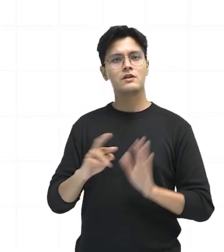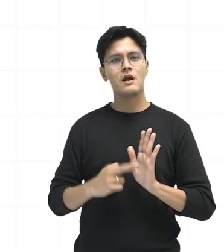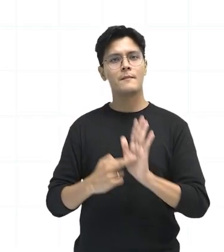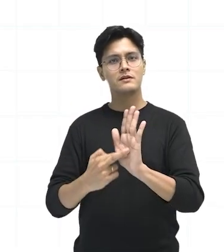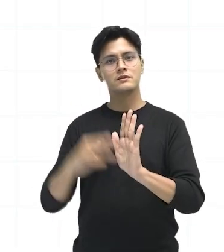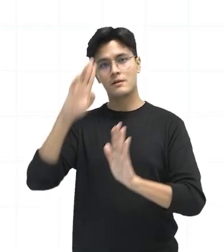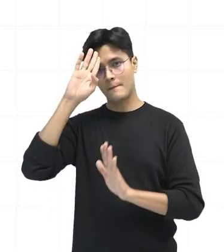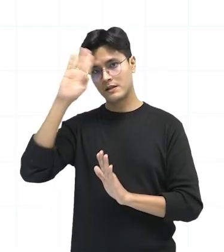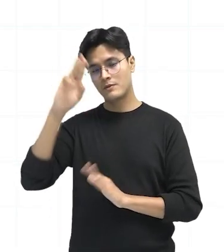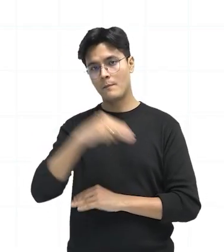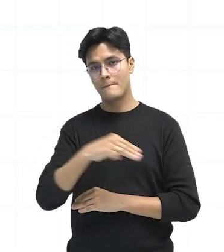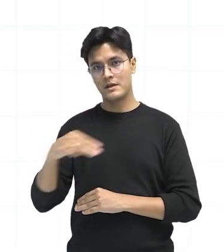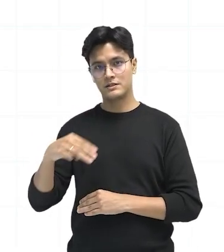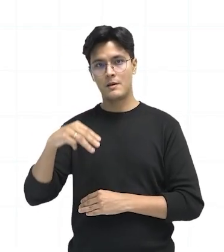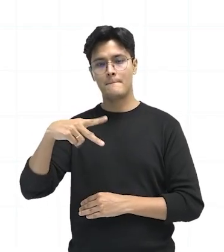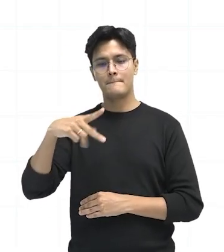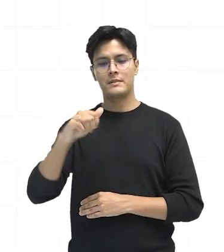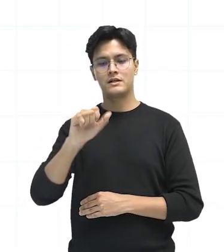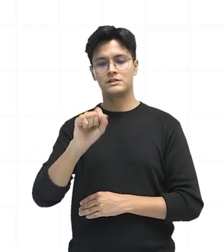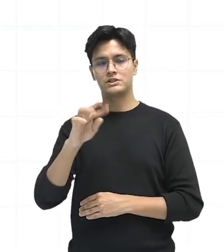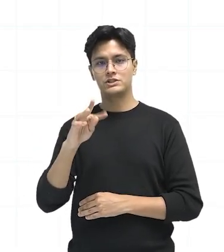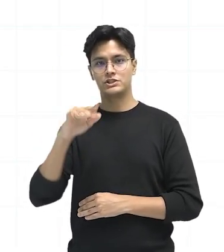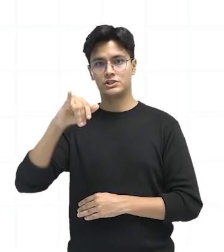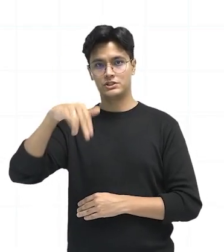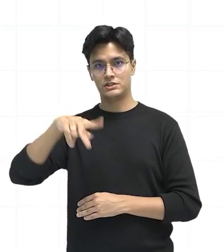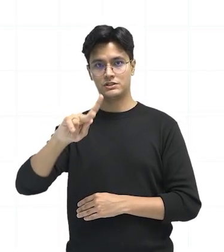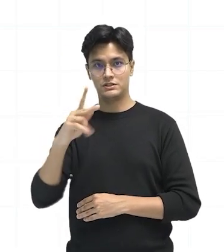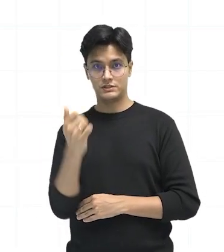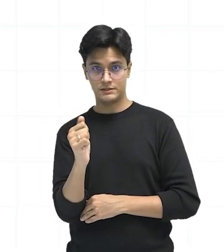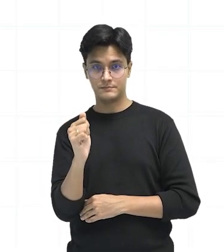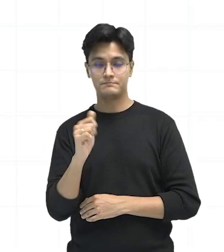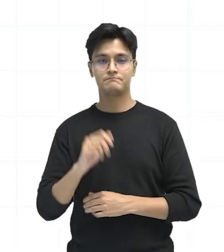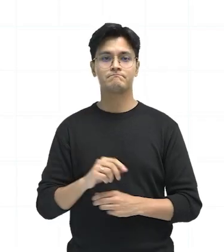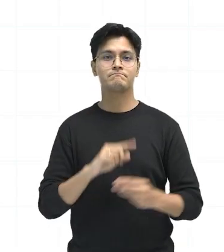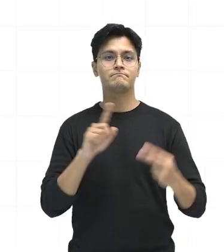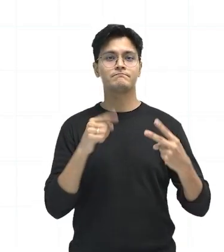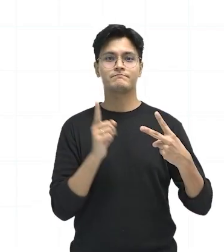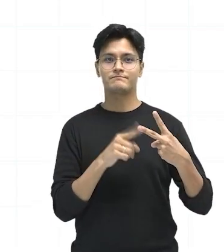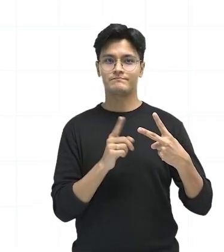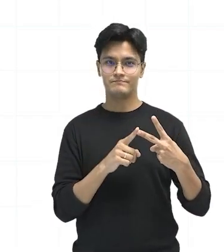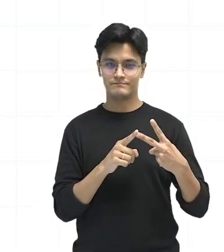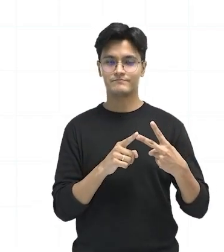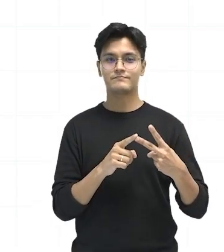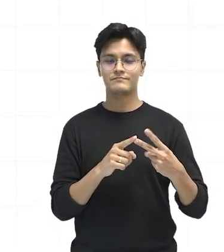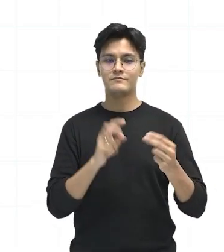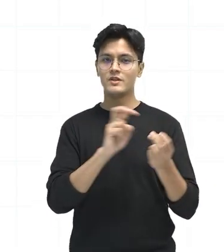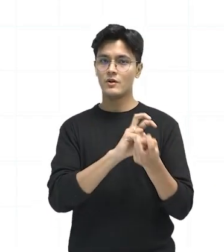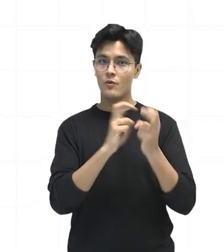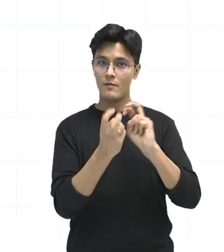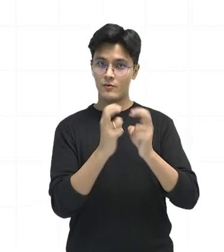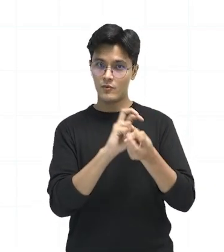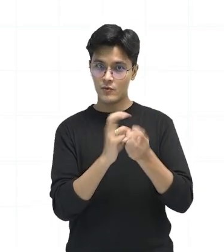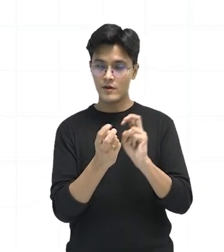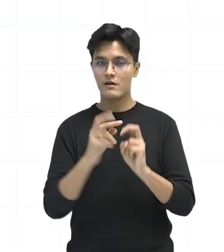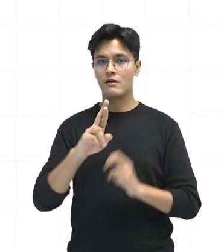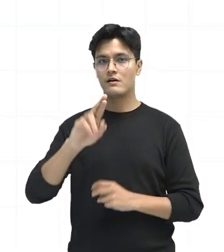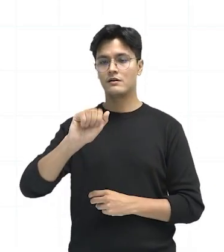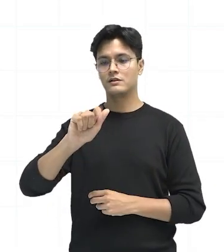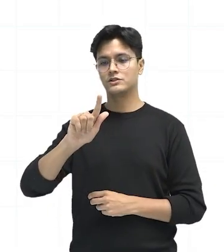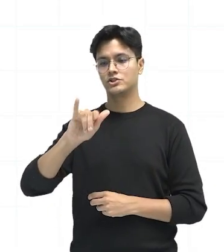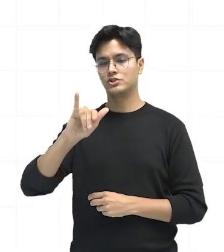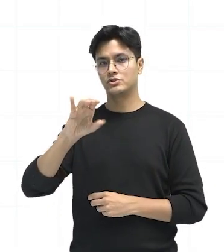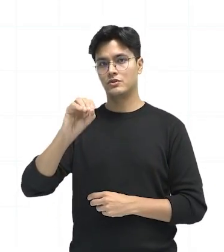mestre Pastinha. Prosseguindo, nós vamos chegar ali na capoeira